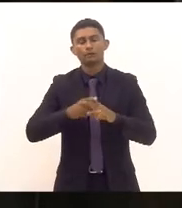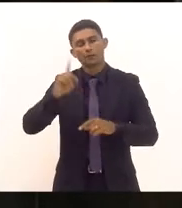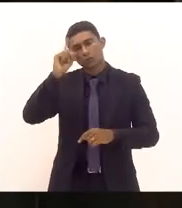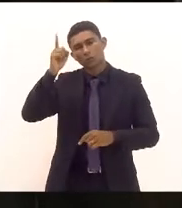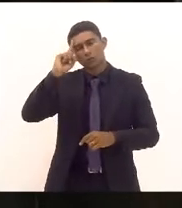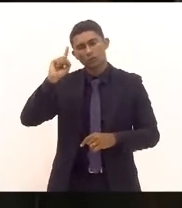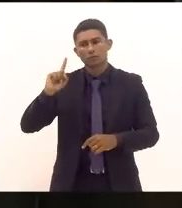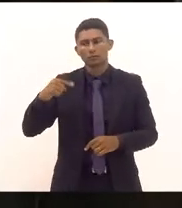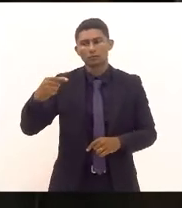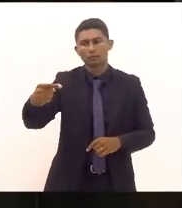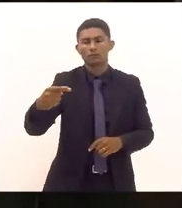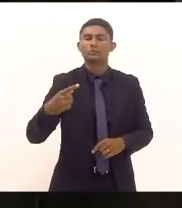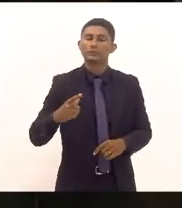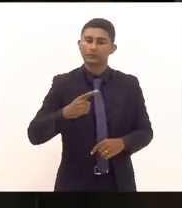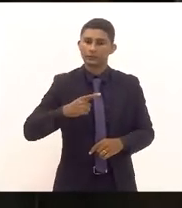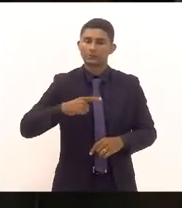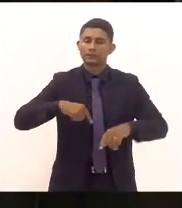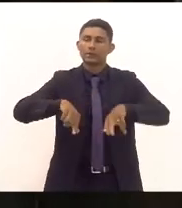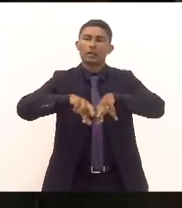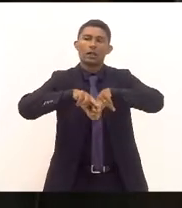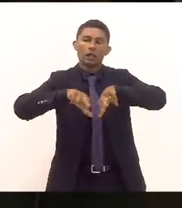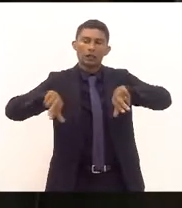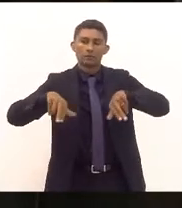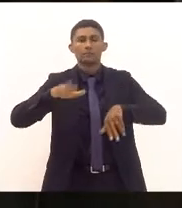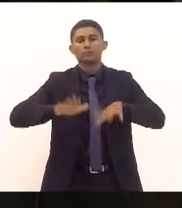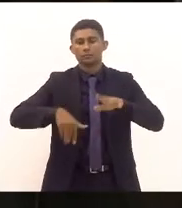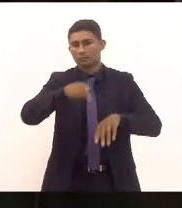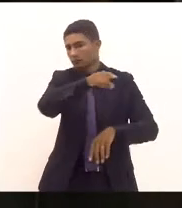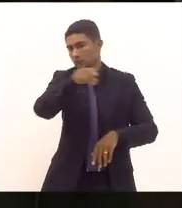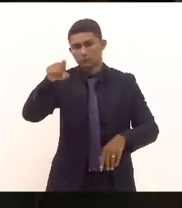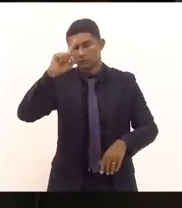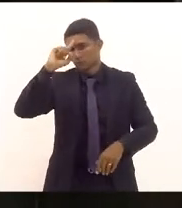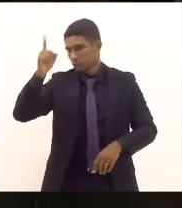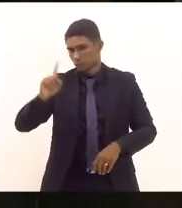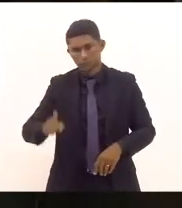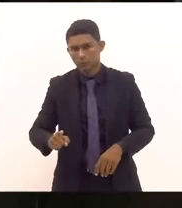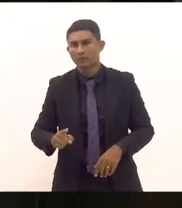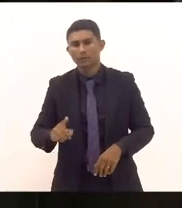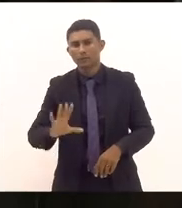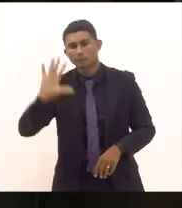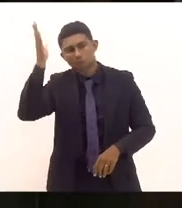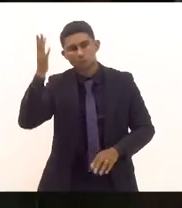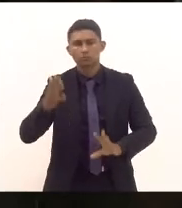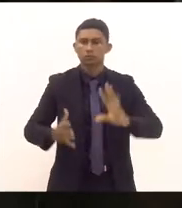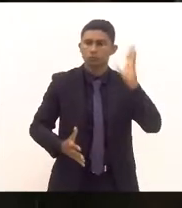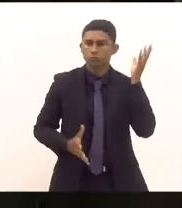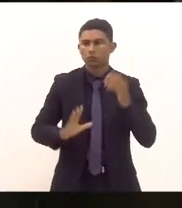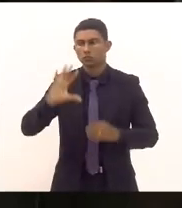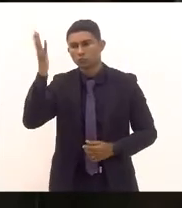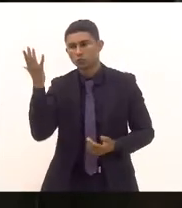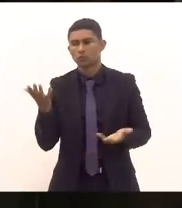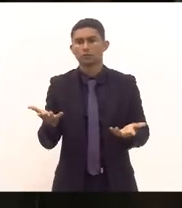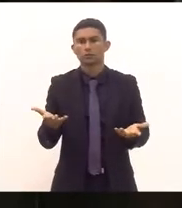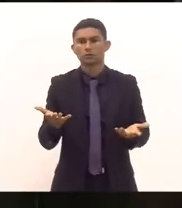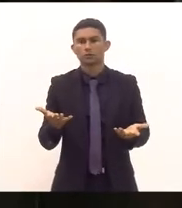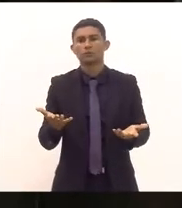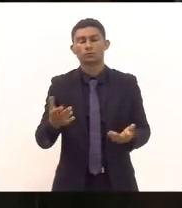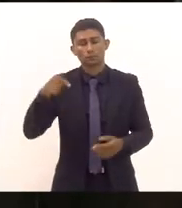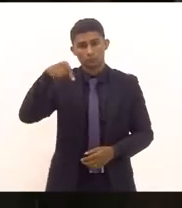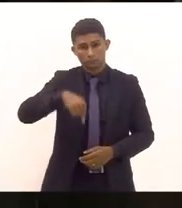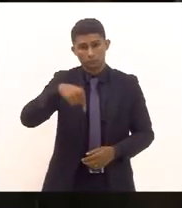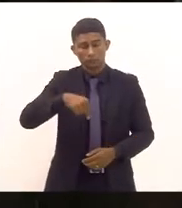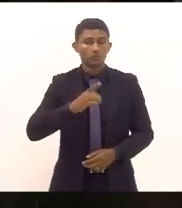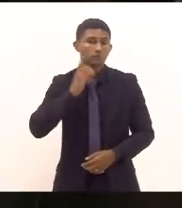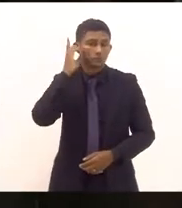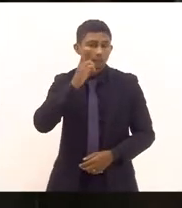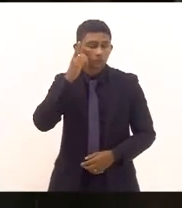por situações das mais diversas que talvez vocês não tenho a mínima ideia do que vem sendo desenvolvido por esse outros